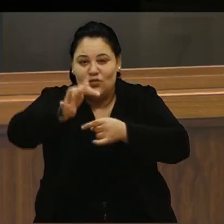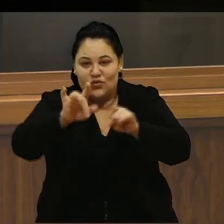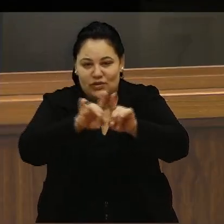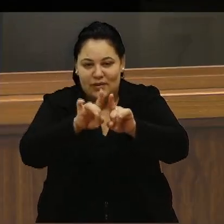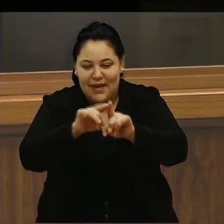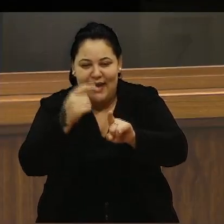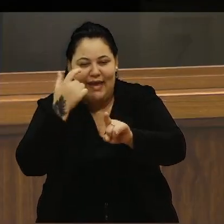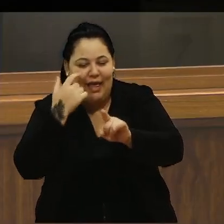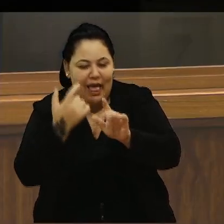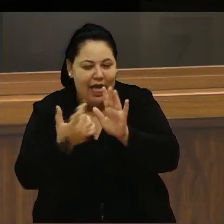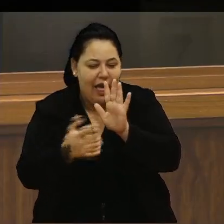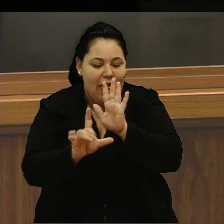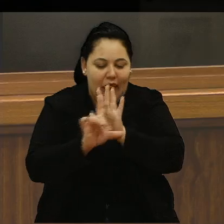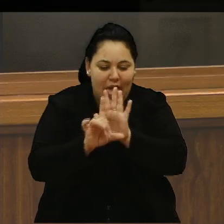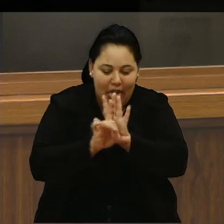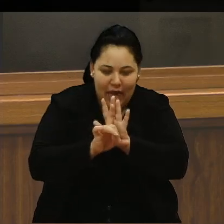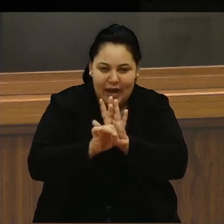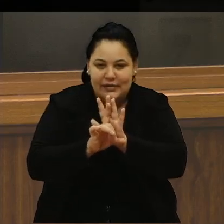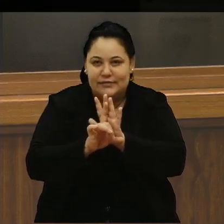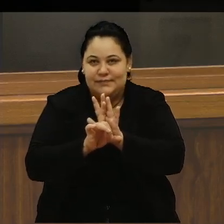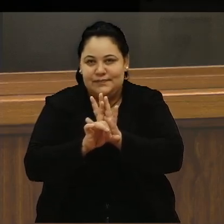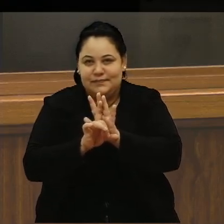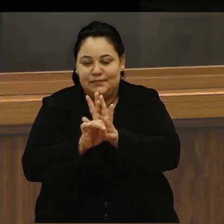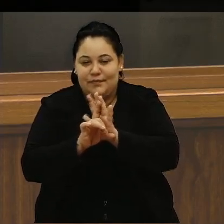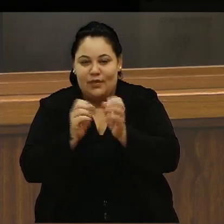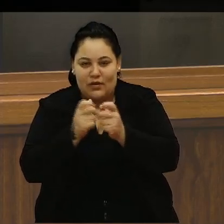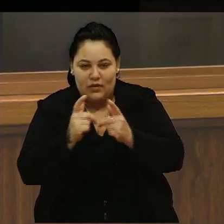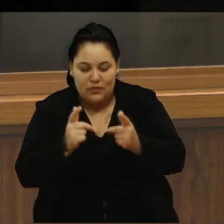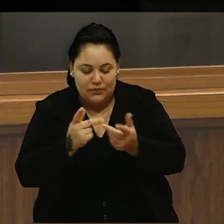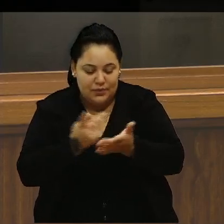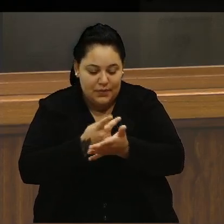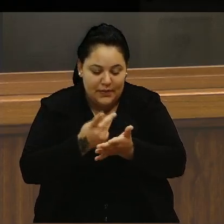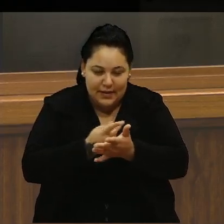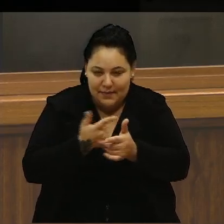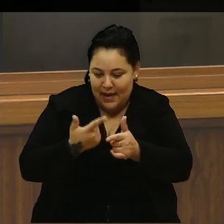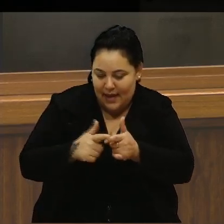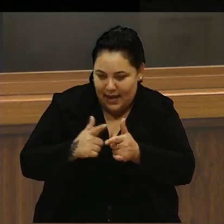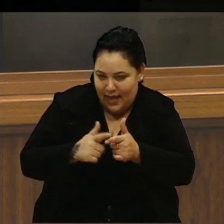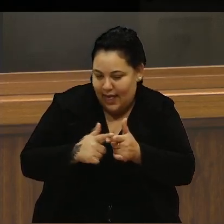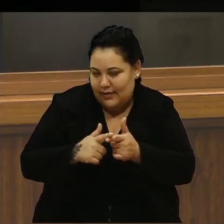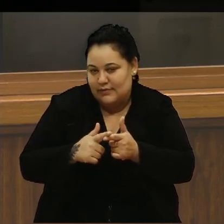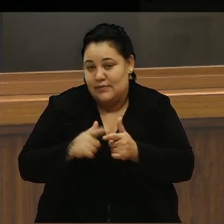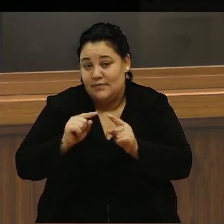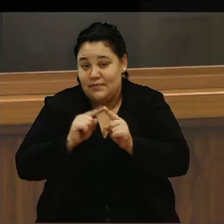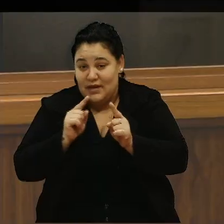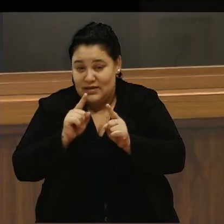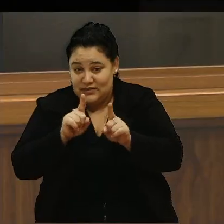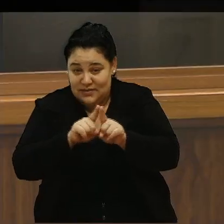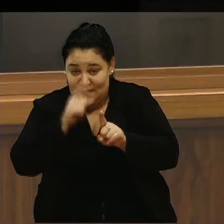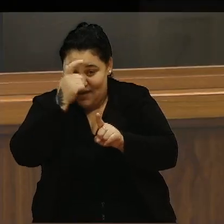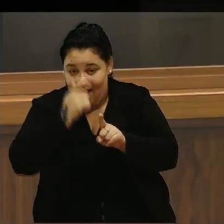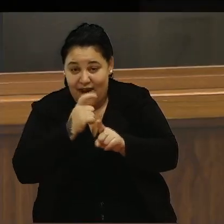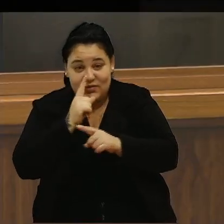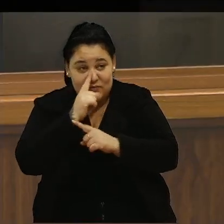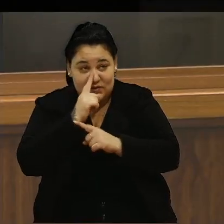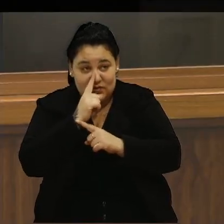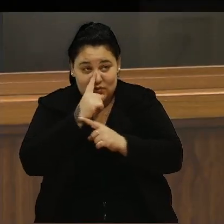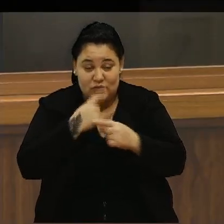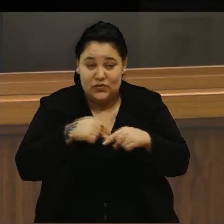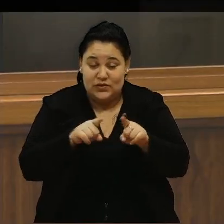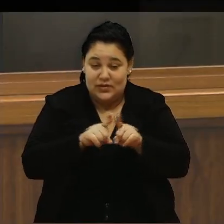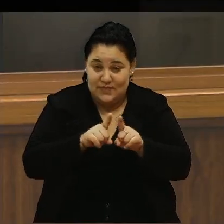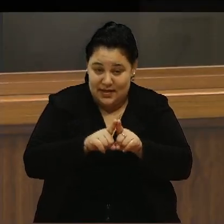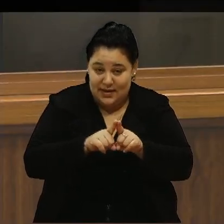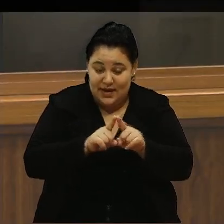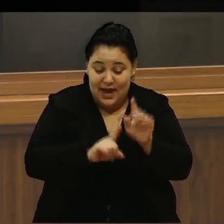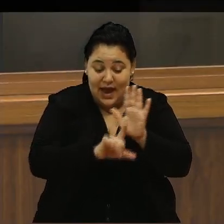lei, de jurisprudência, enfim. Mas eu também acho perigoso que, embora a lei